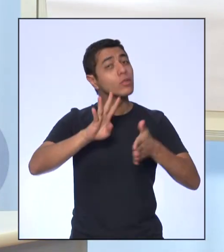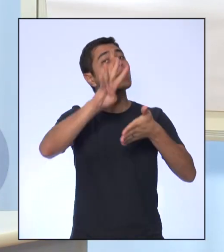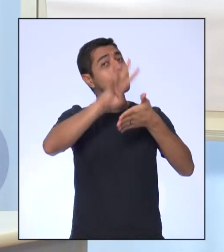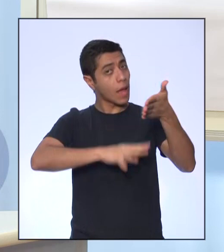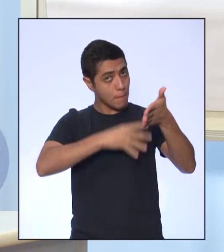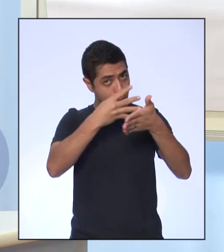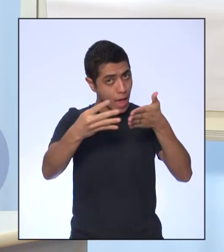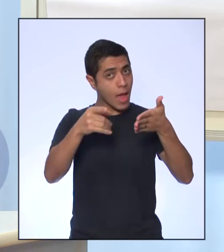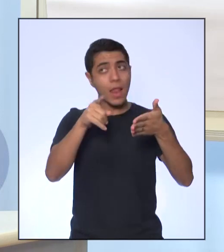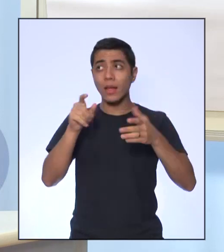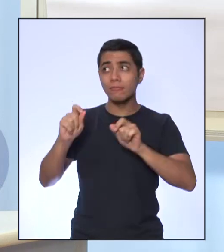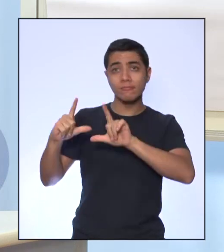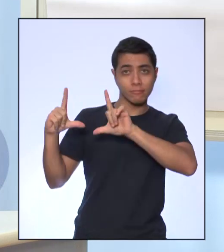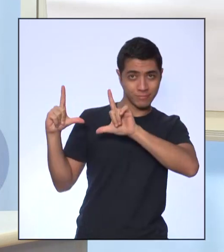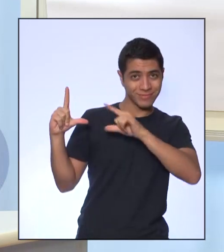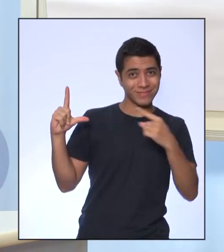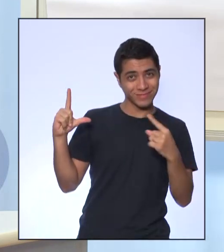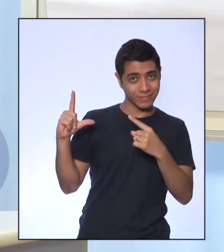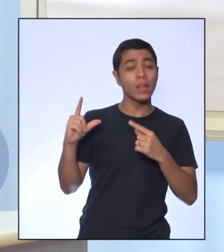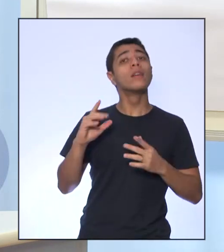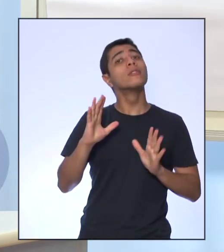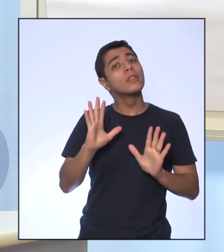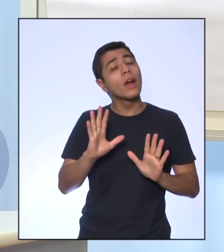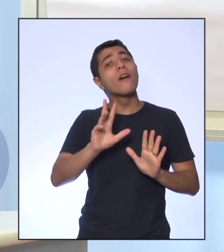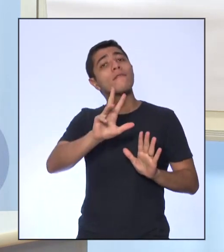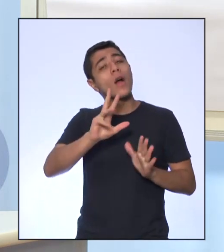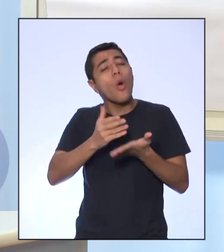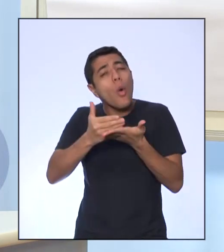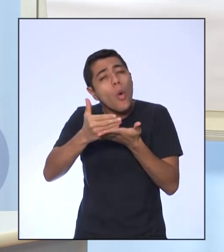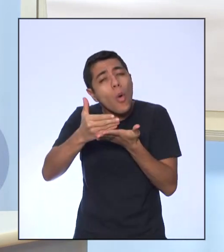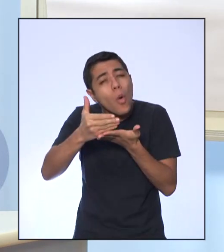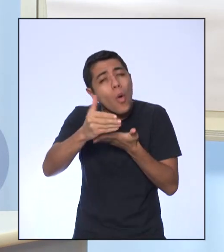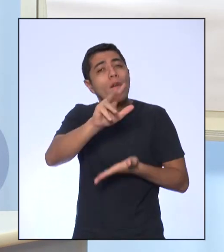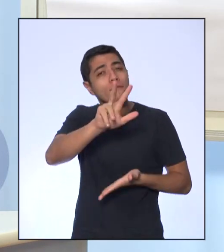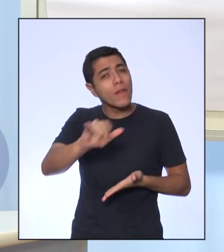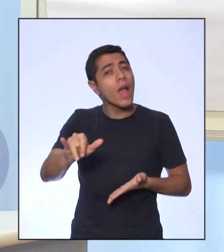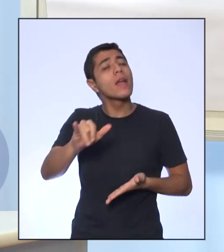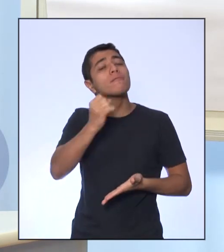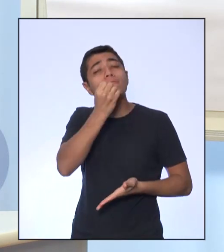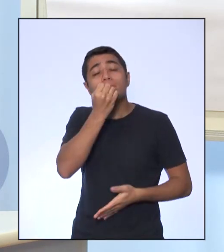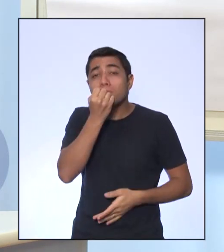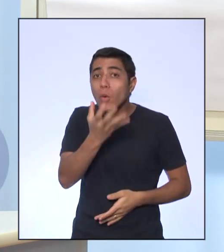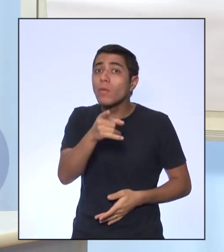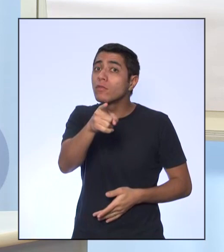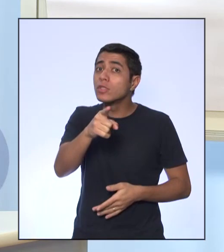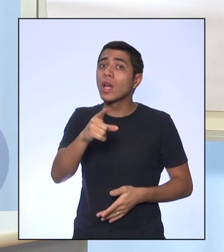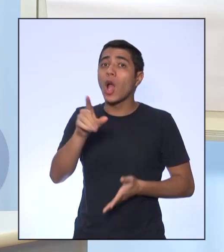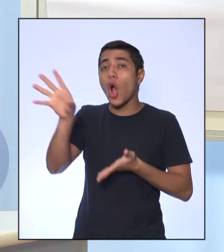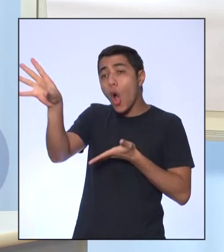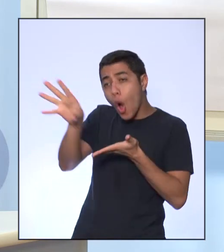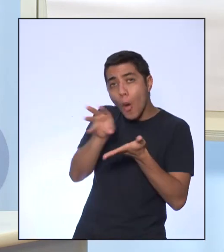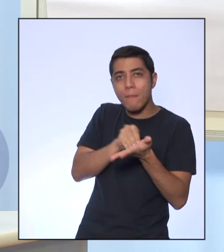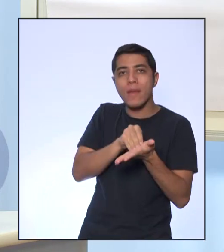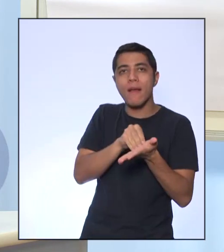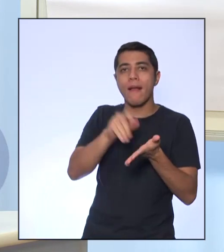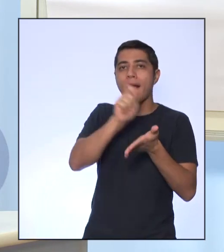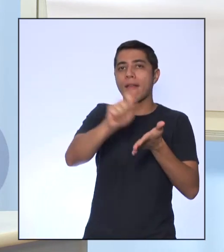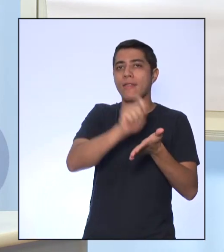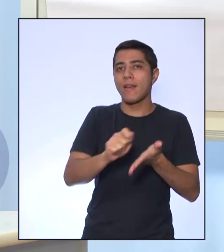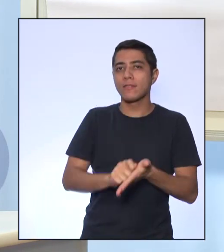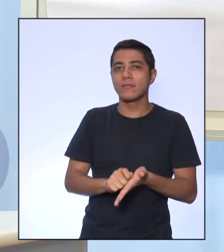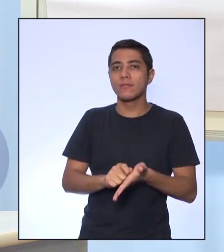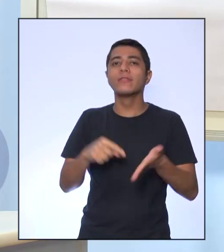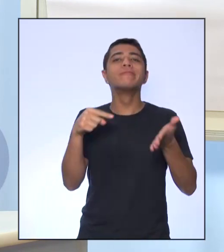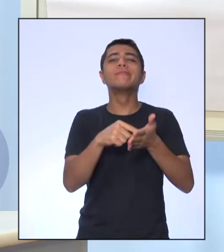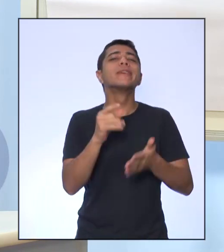princípio vocês vão ela vai funcionar era até bom vocês terem no caderno porque ela vai funcionar como guia como se fosse